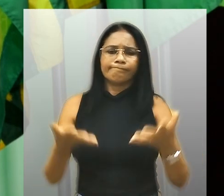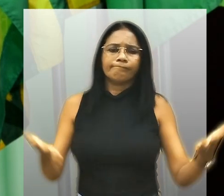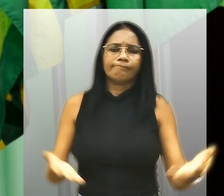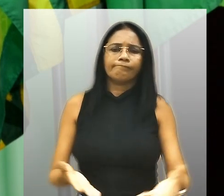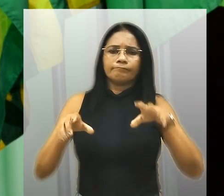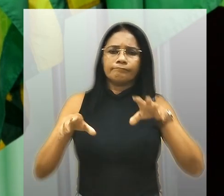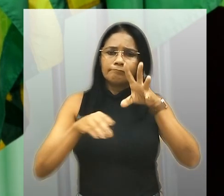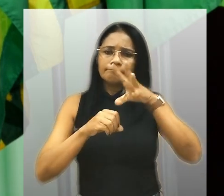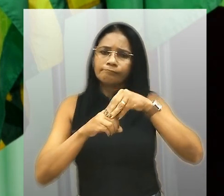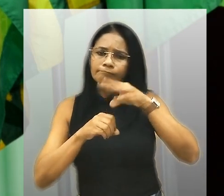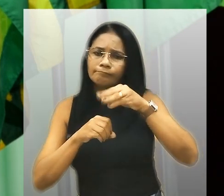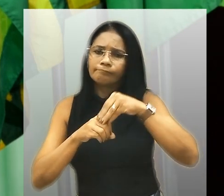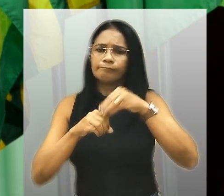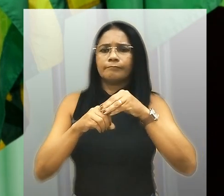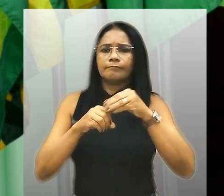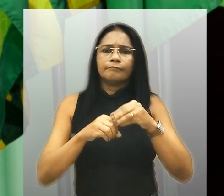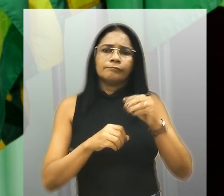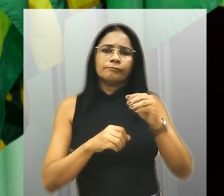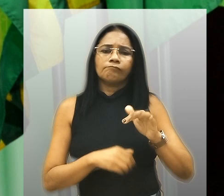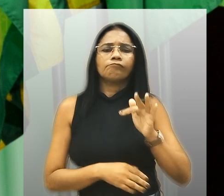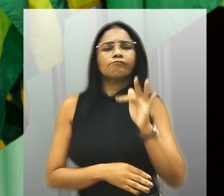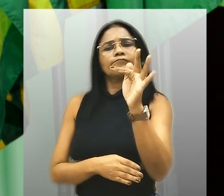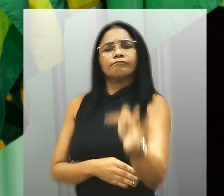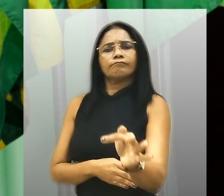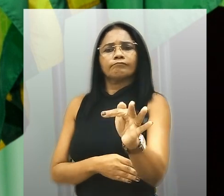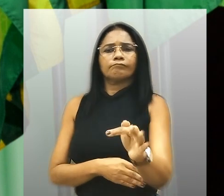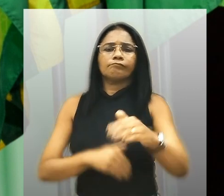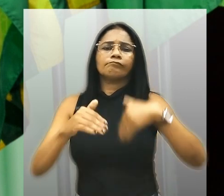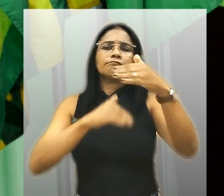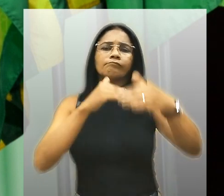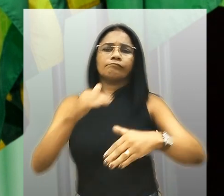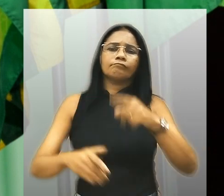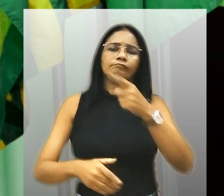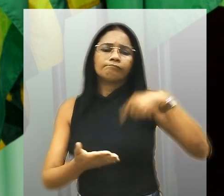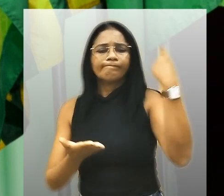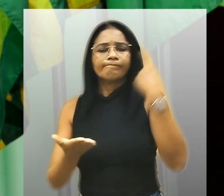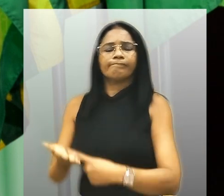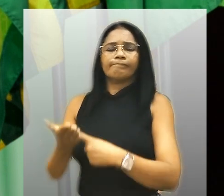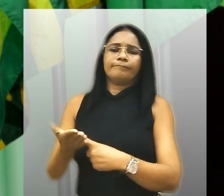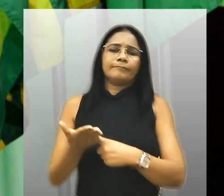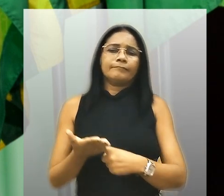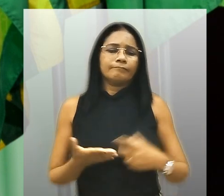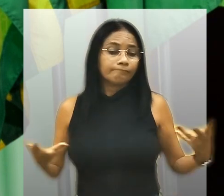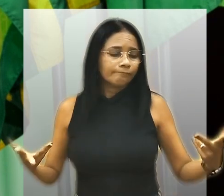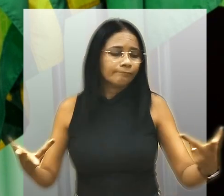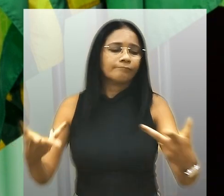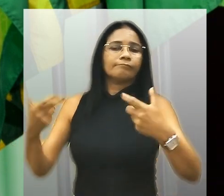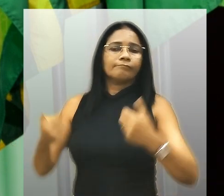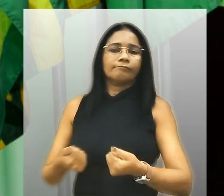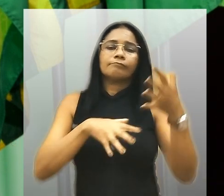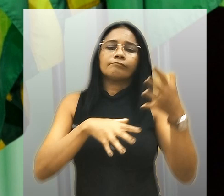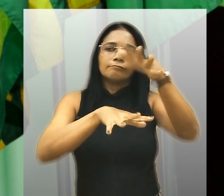promovendo conhecimento e construindo o futuro. Reafirmamos nosso compromisso com a